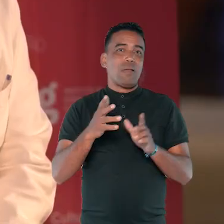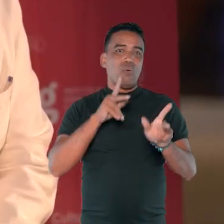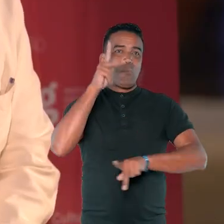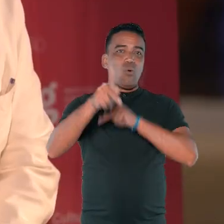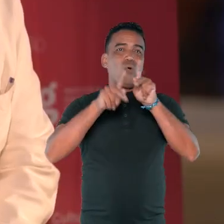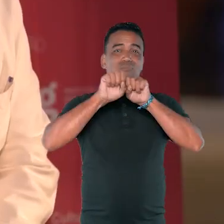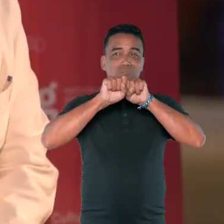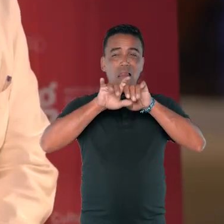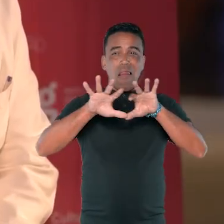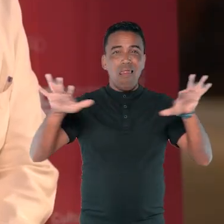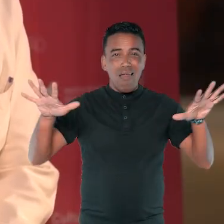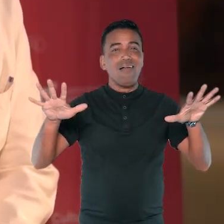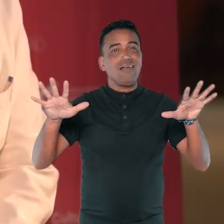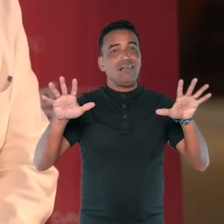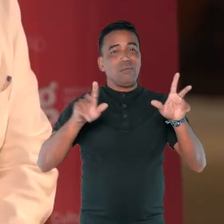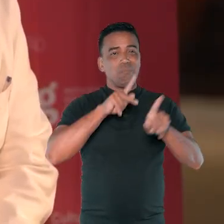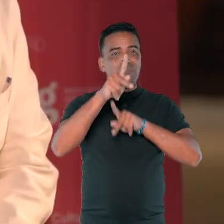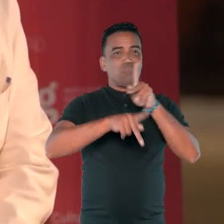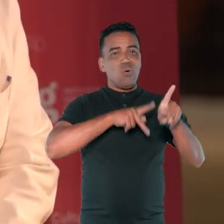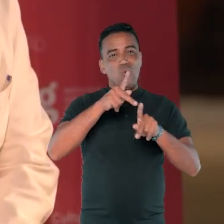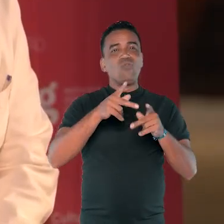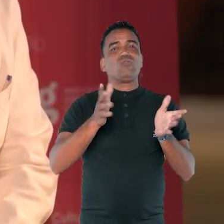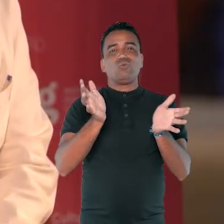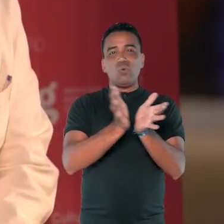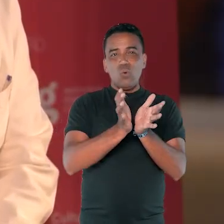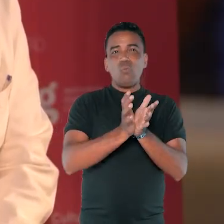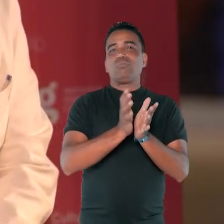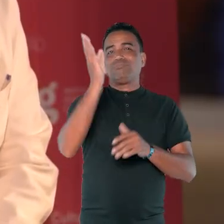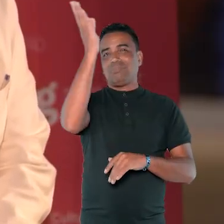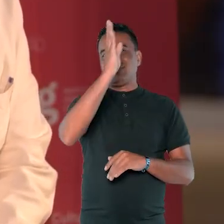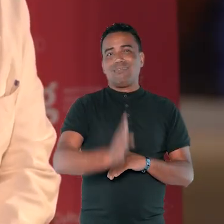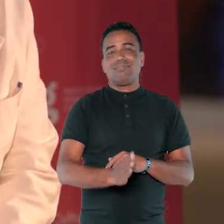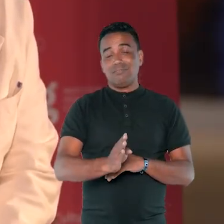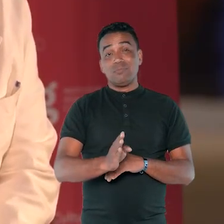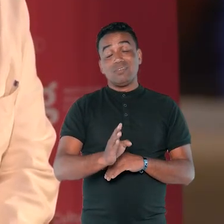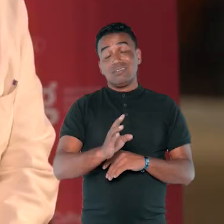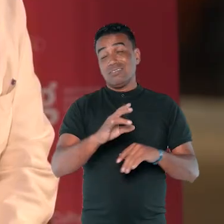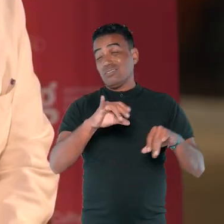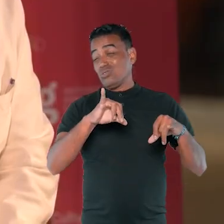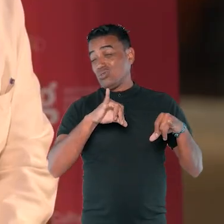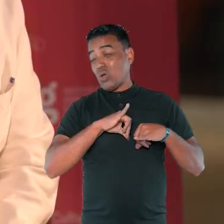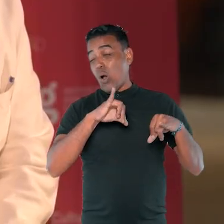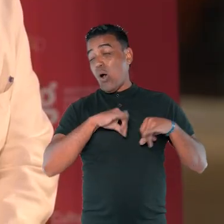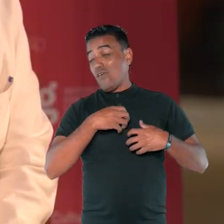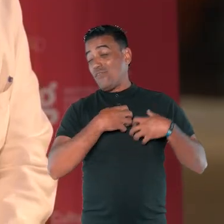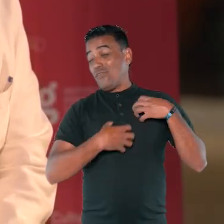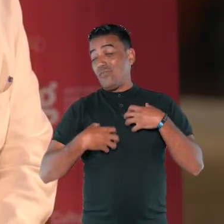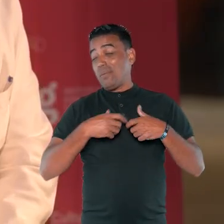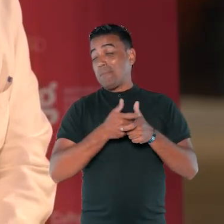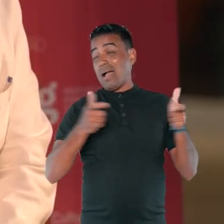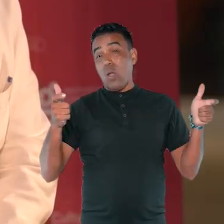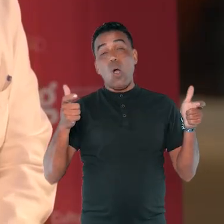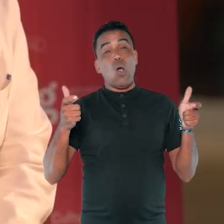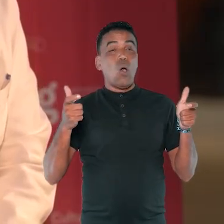da população, uma parte muito grande de brasileiros que mais sofrem do que se beneficiam com